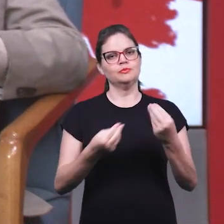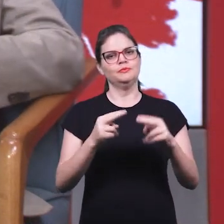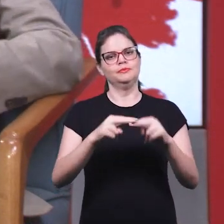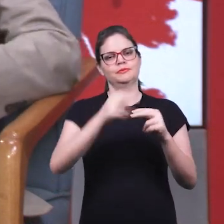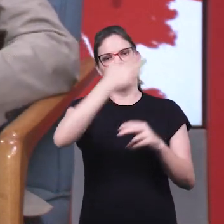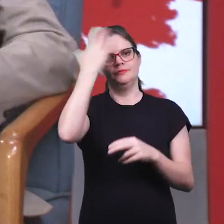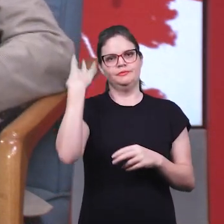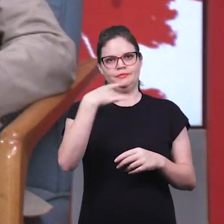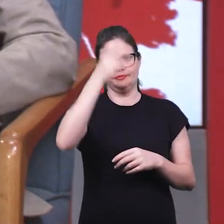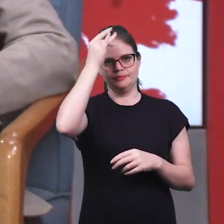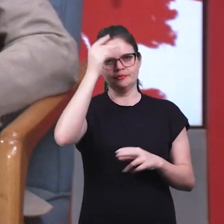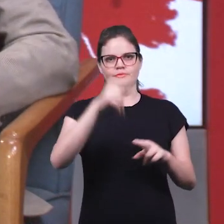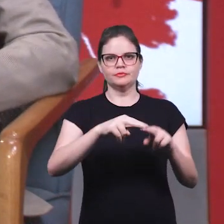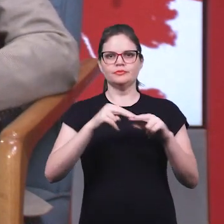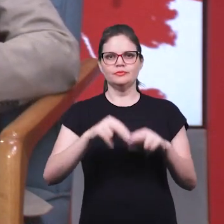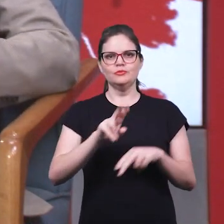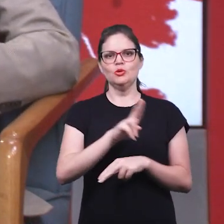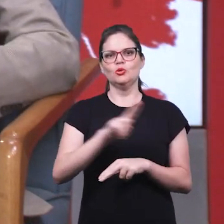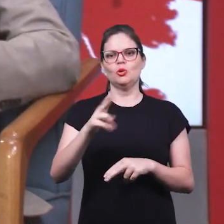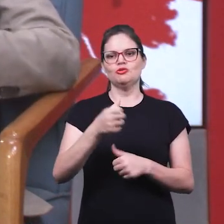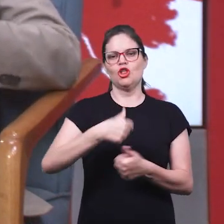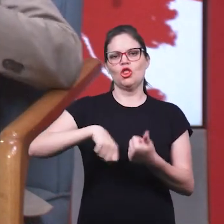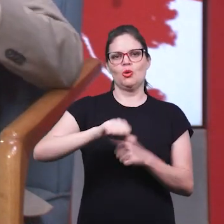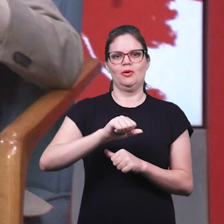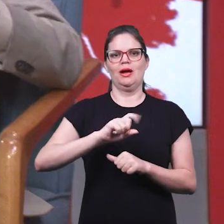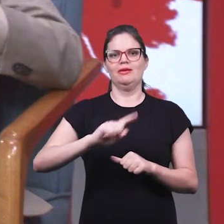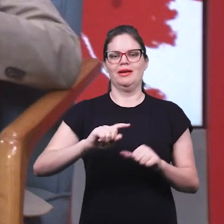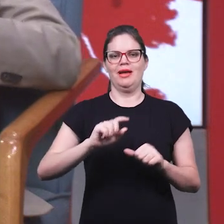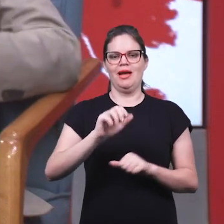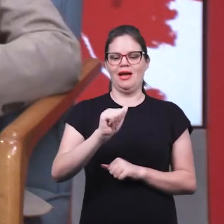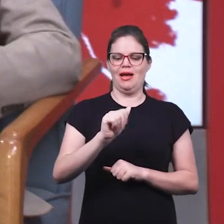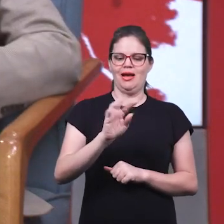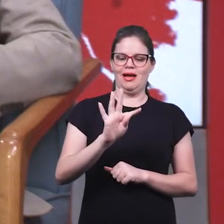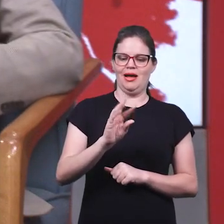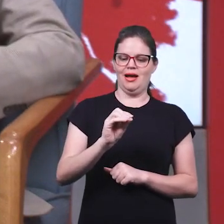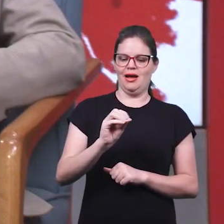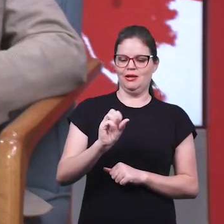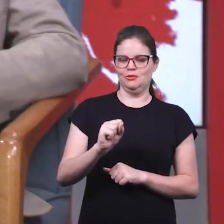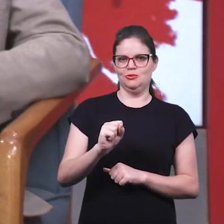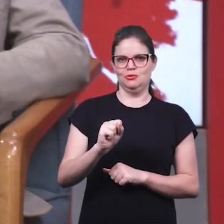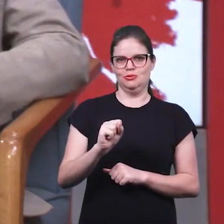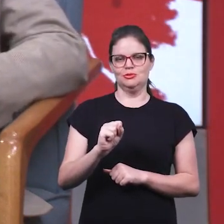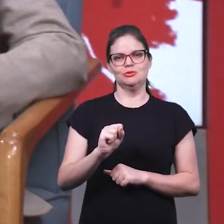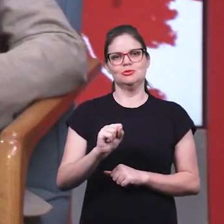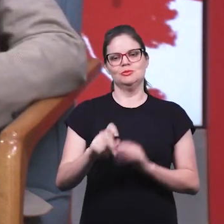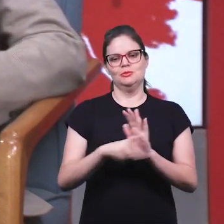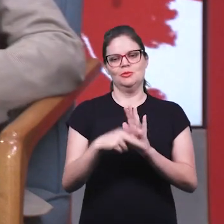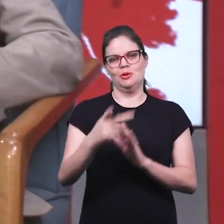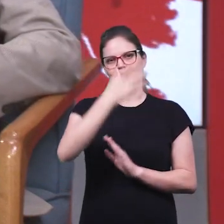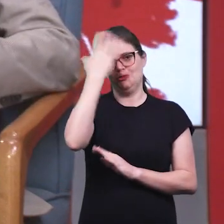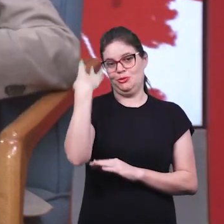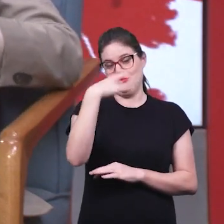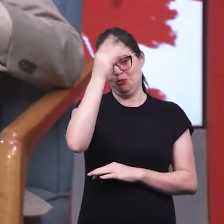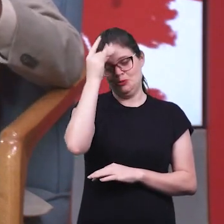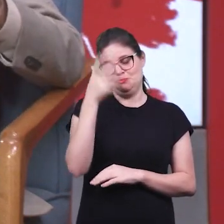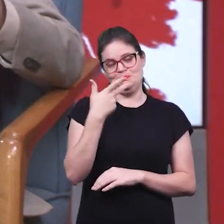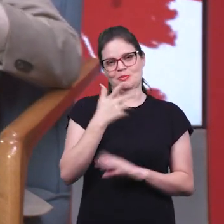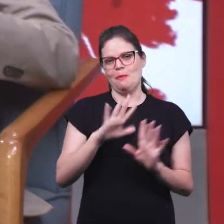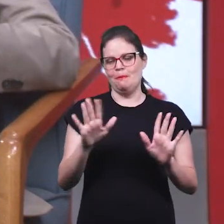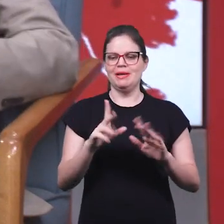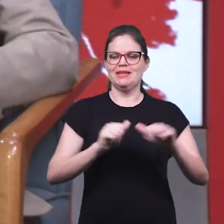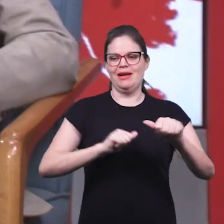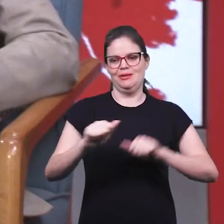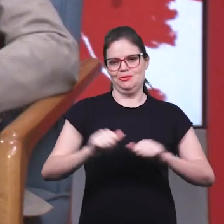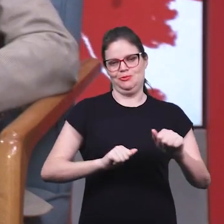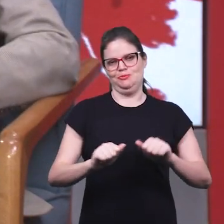Espírito Santo. É por isso que muitos dizem que o nome devia ser Atos do Espírito Santo. Muito bem. Então, já no